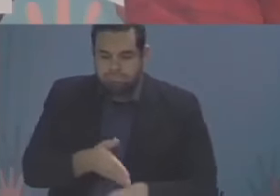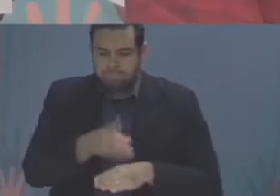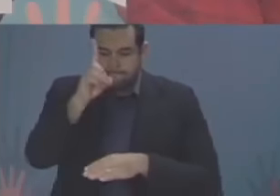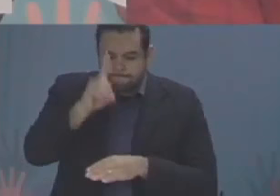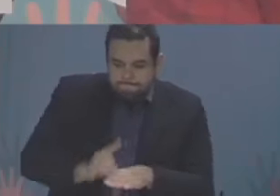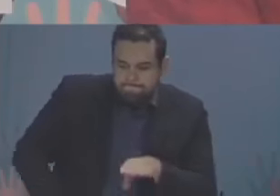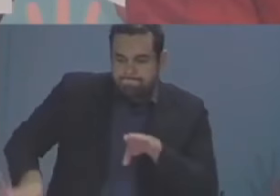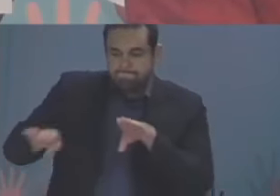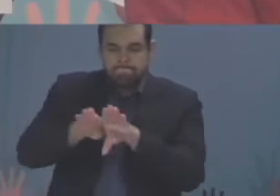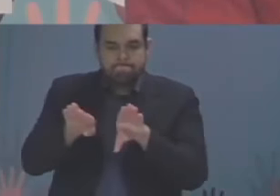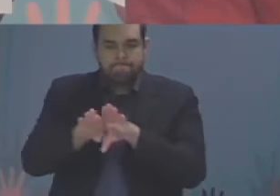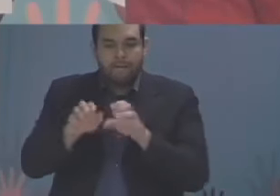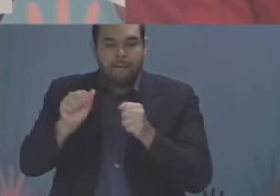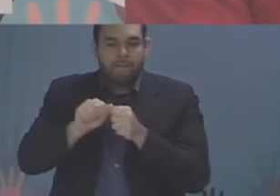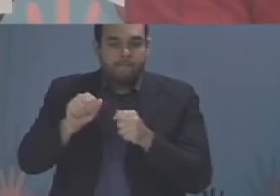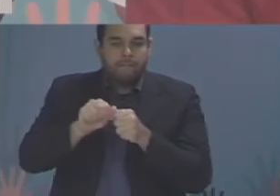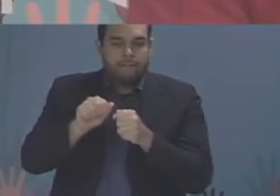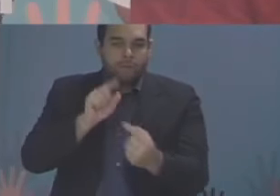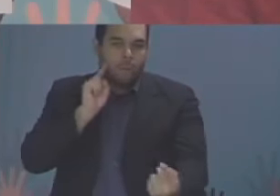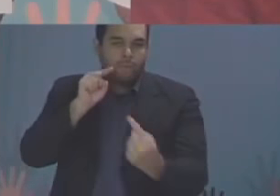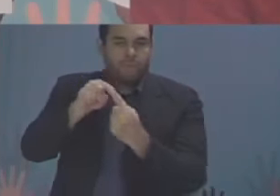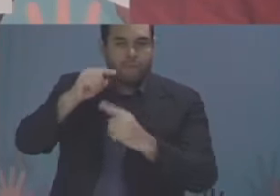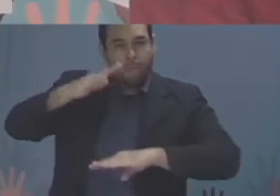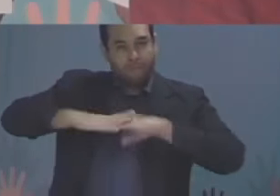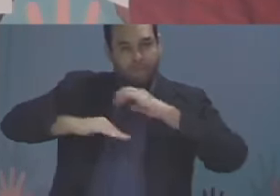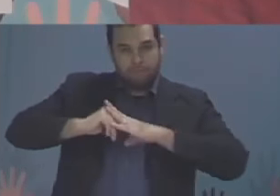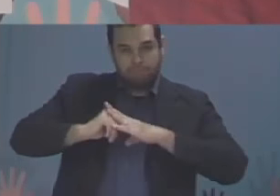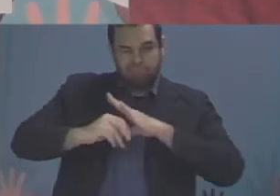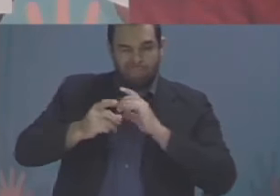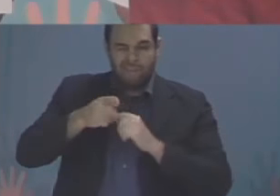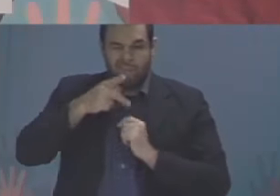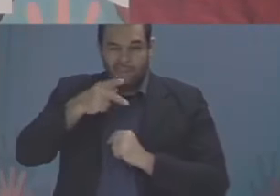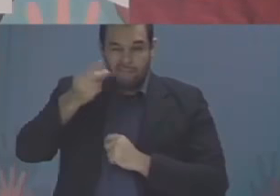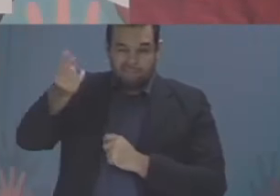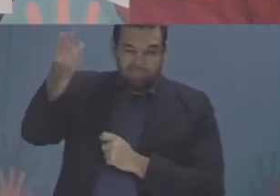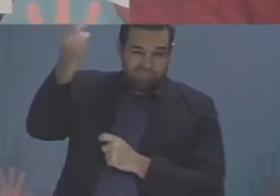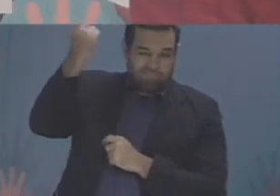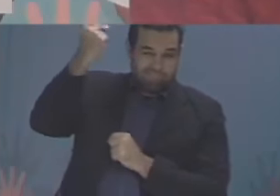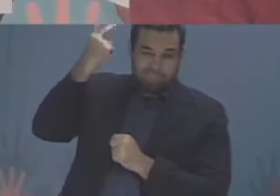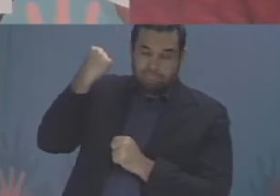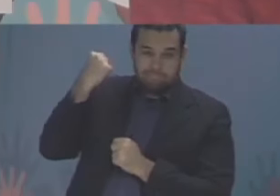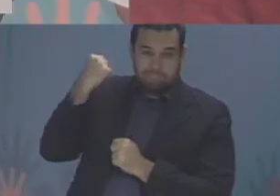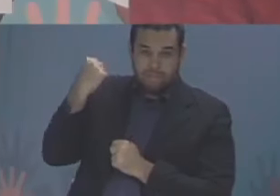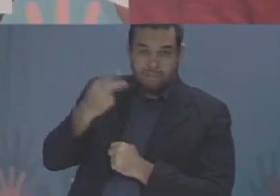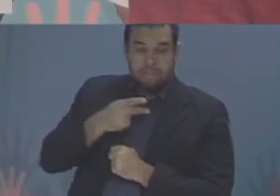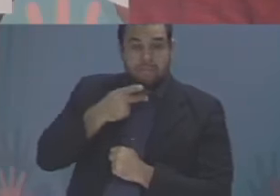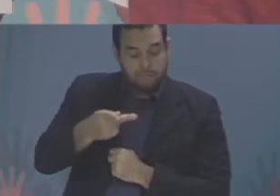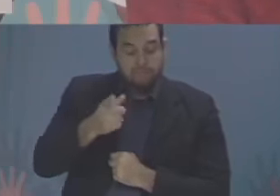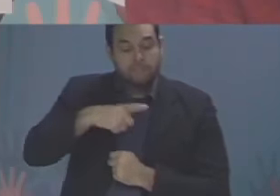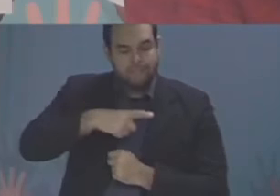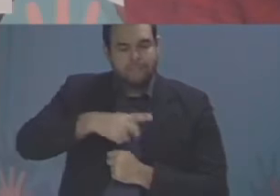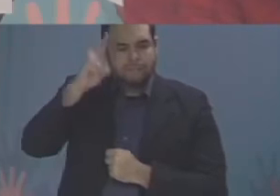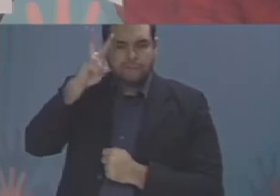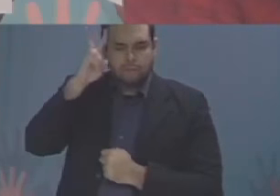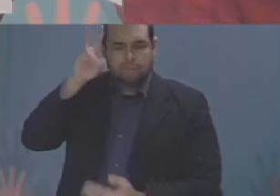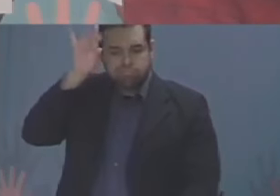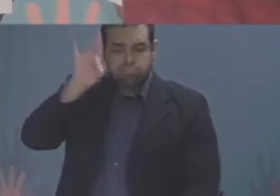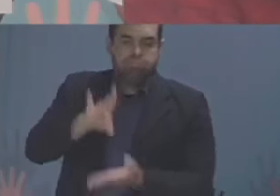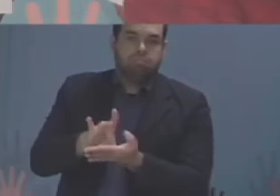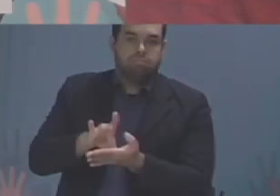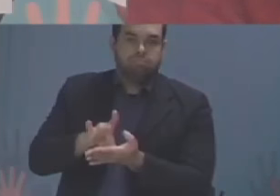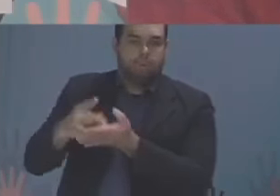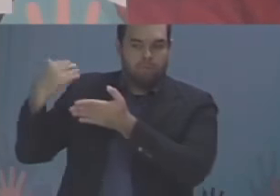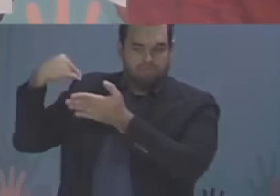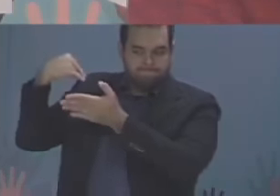na construção dos rumos da profissão. Alguns dizem que estamos aí há muito tempo. Nós dissemos que temos história, que temos um